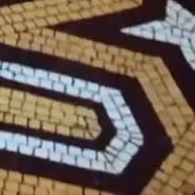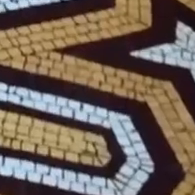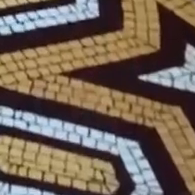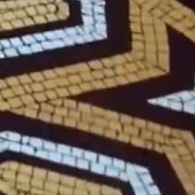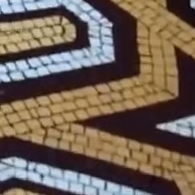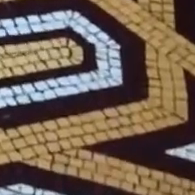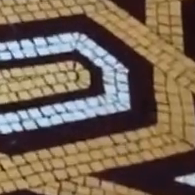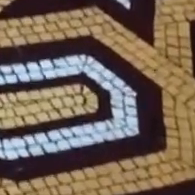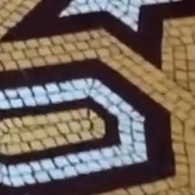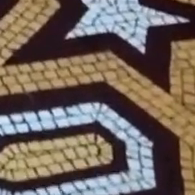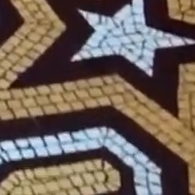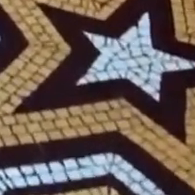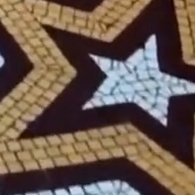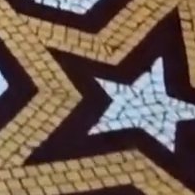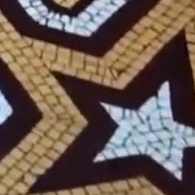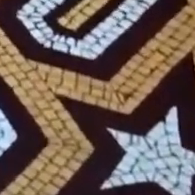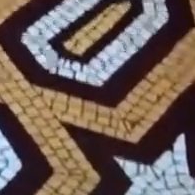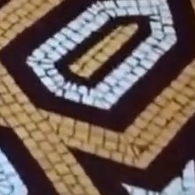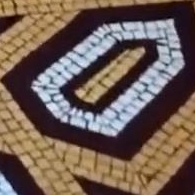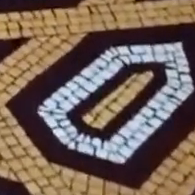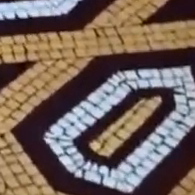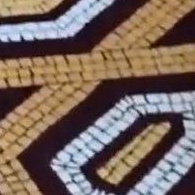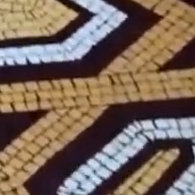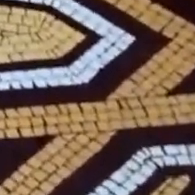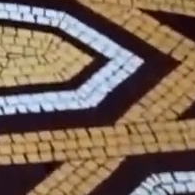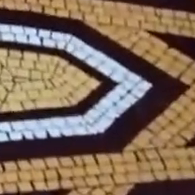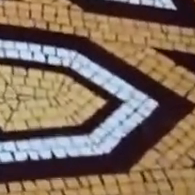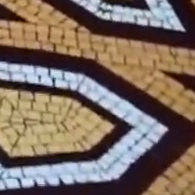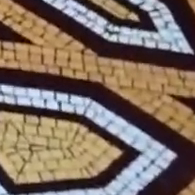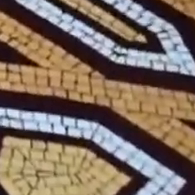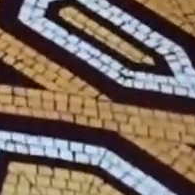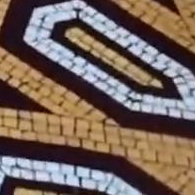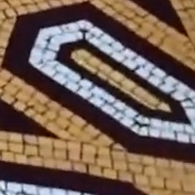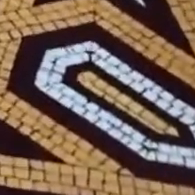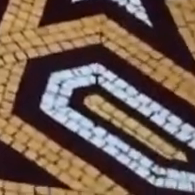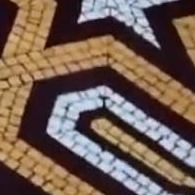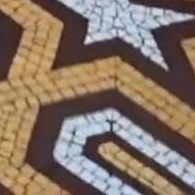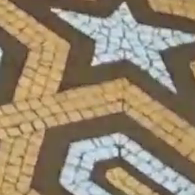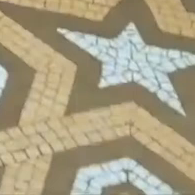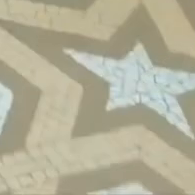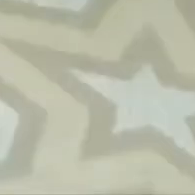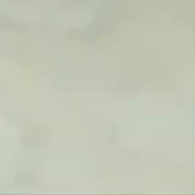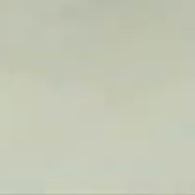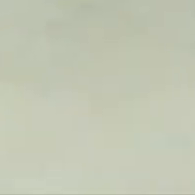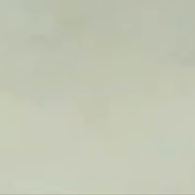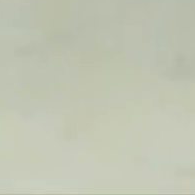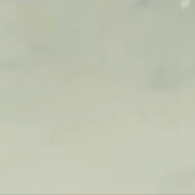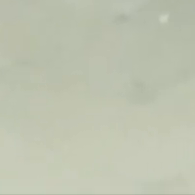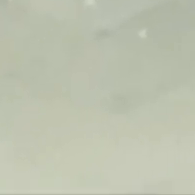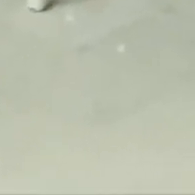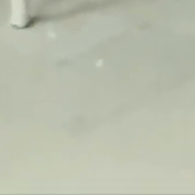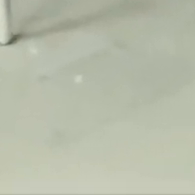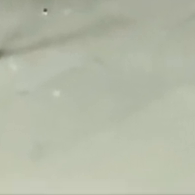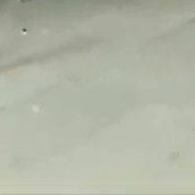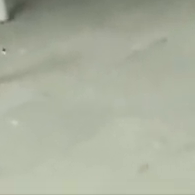O chão onde pisaram Oswaldo Cruz, Carlos Chagas, Arthur Neiva, Adolfo